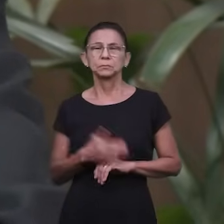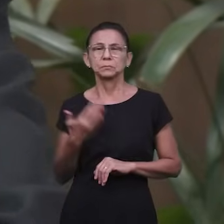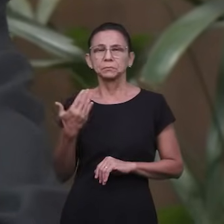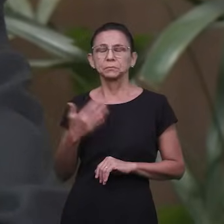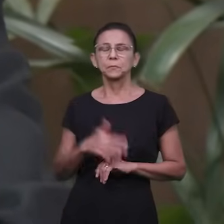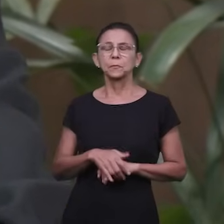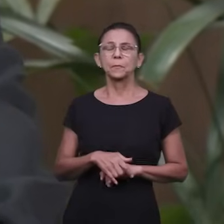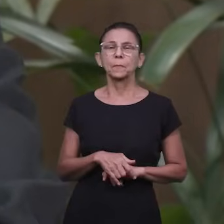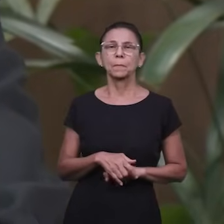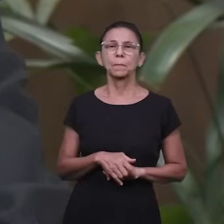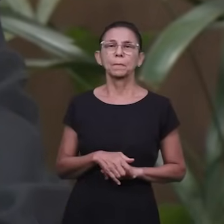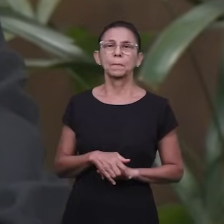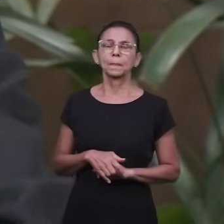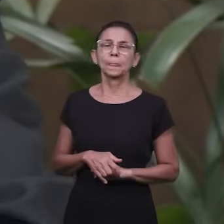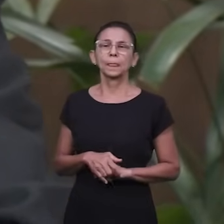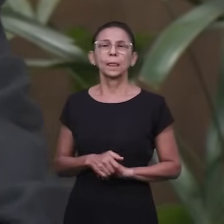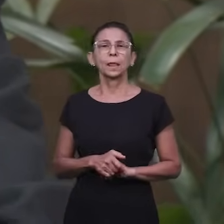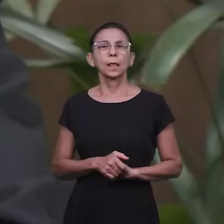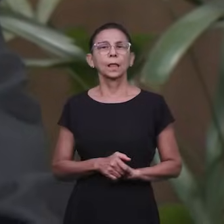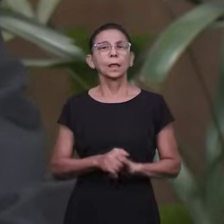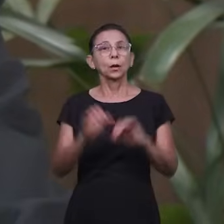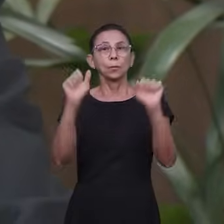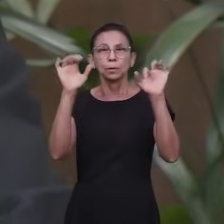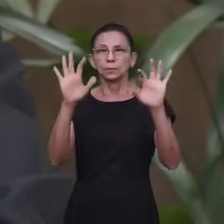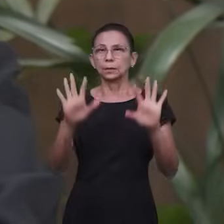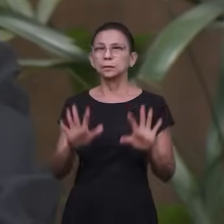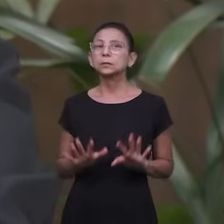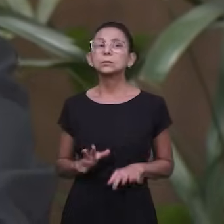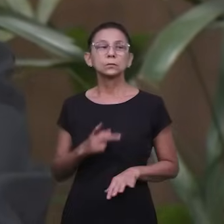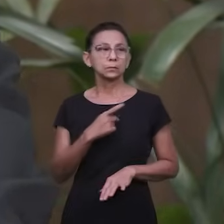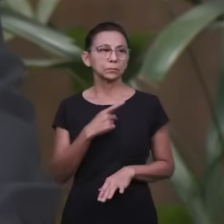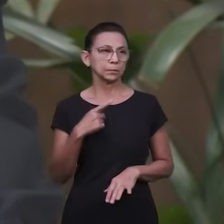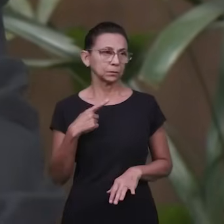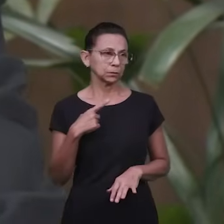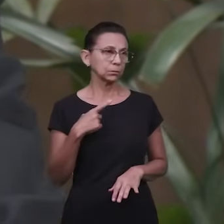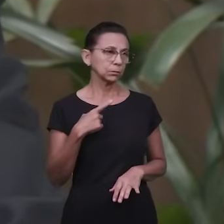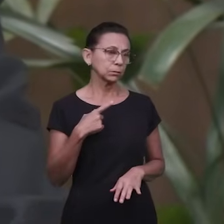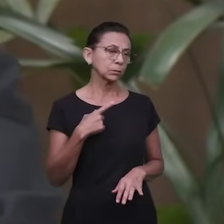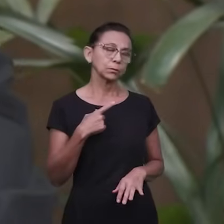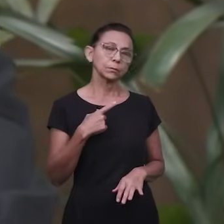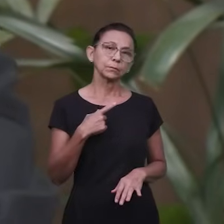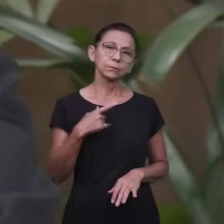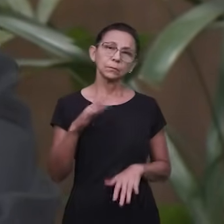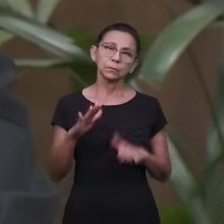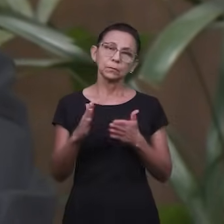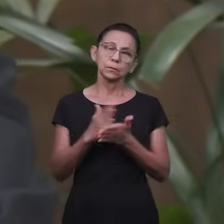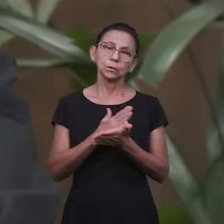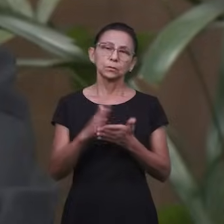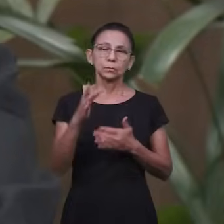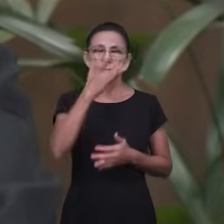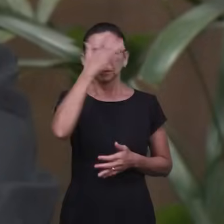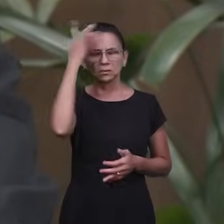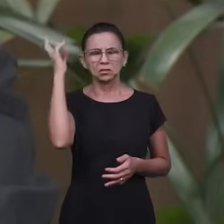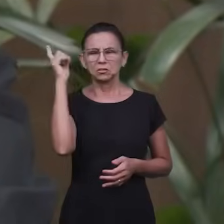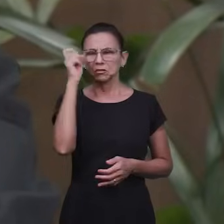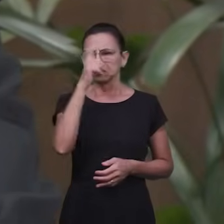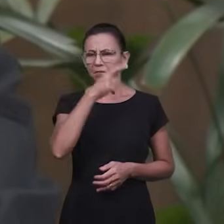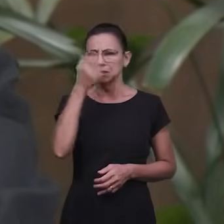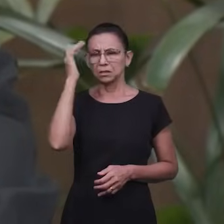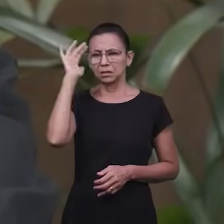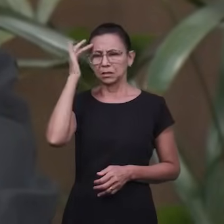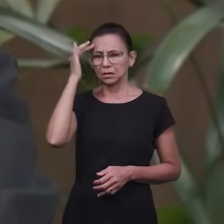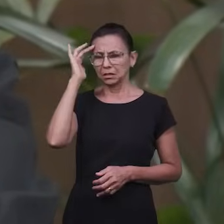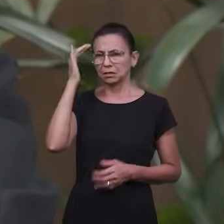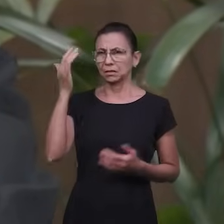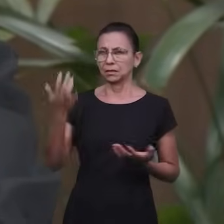às vezes as pessoas têm dificuldade em entender isso, mas nós vemos na Bíblia que as grandes bênçãos são de graça.